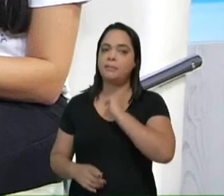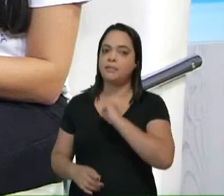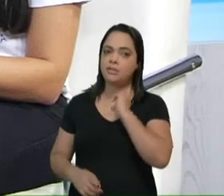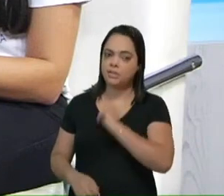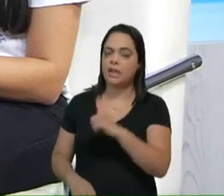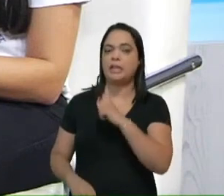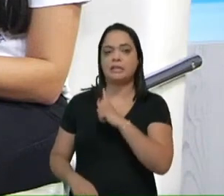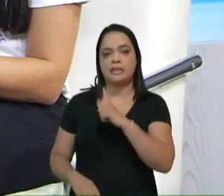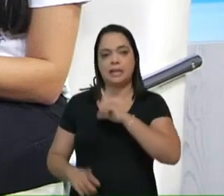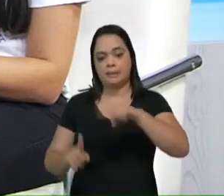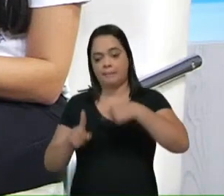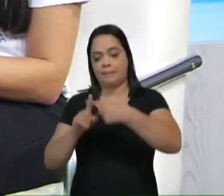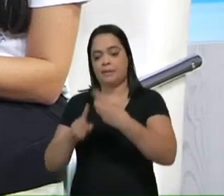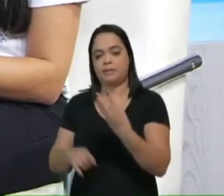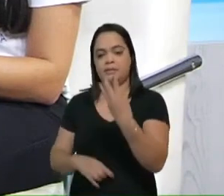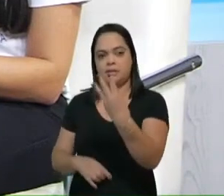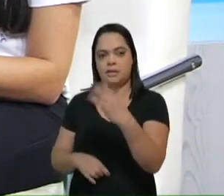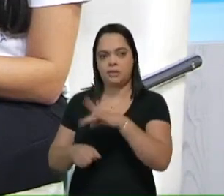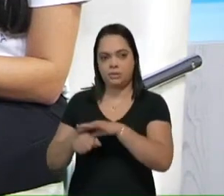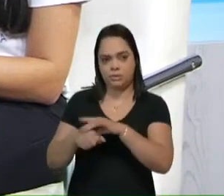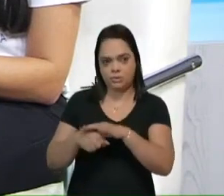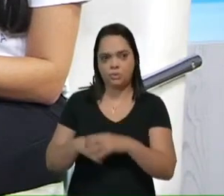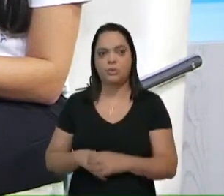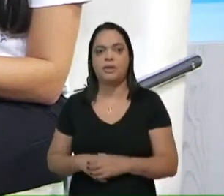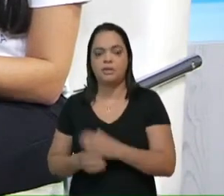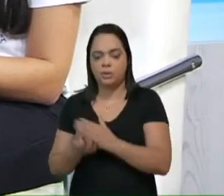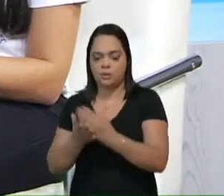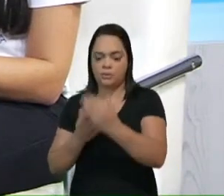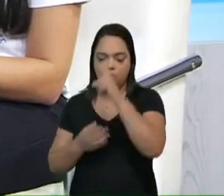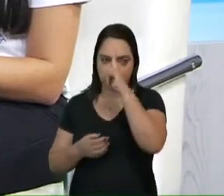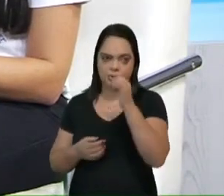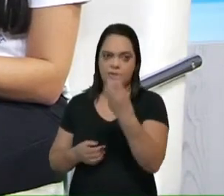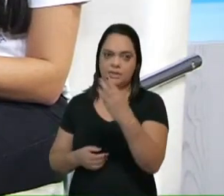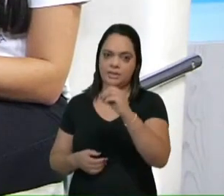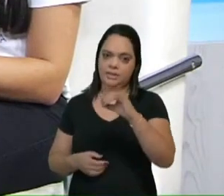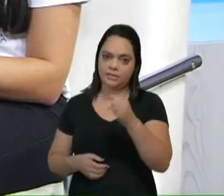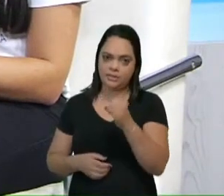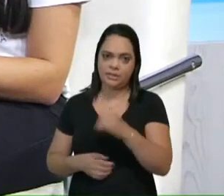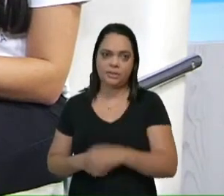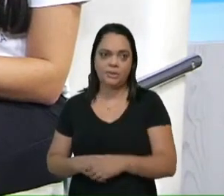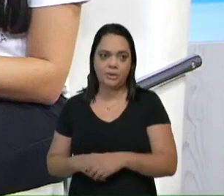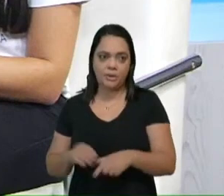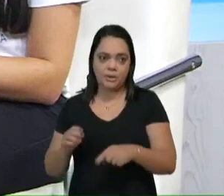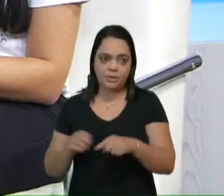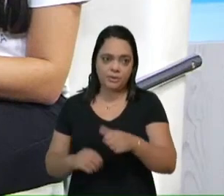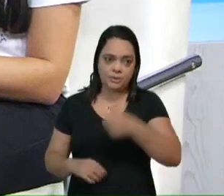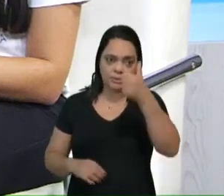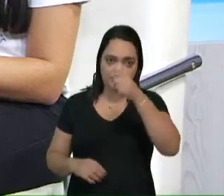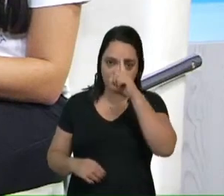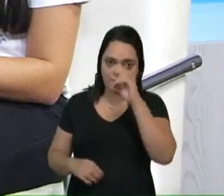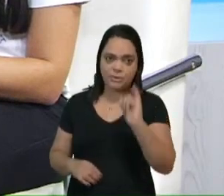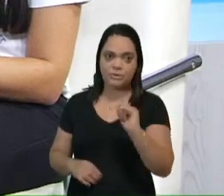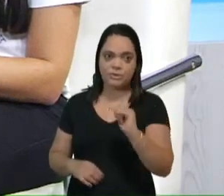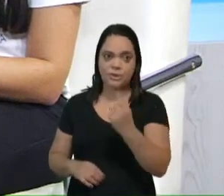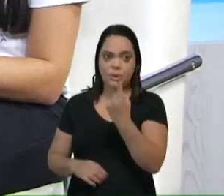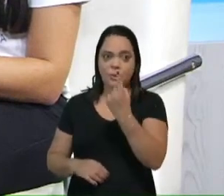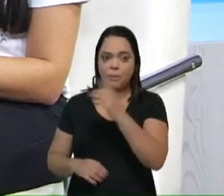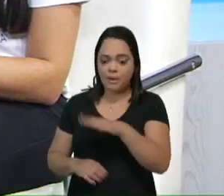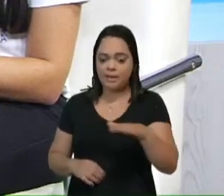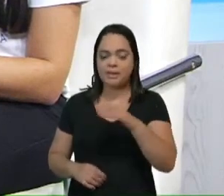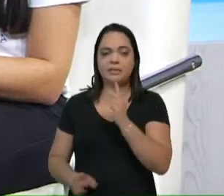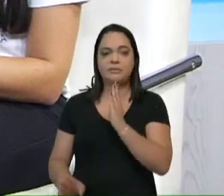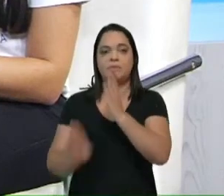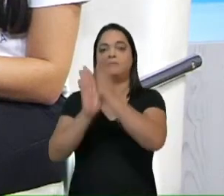mais três doenças entre elas a AM desde o dia 30 de Janeiro e no primeiro dia uma criança foi triada Isso me arrepia